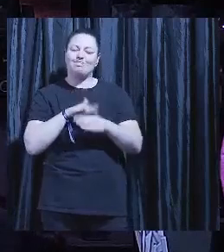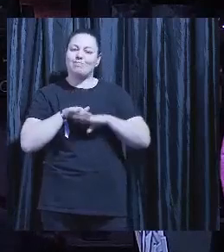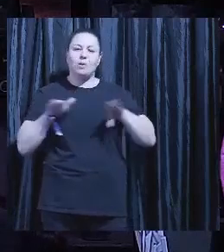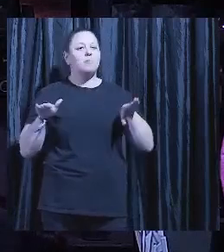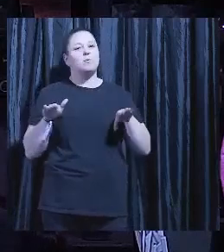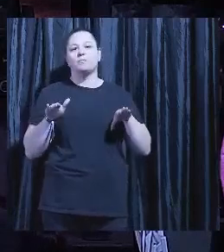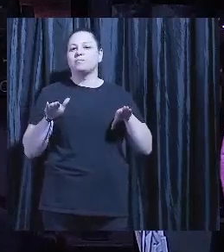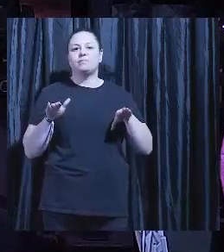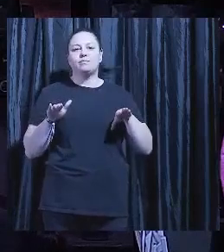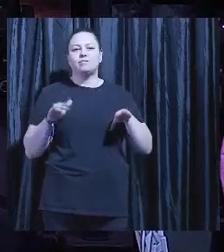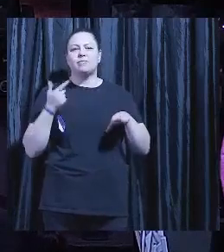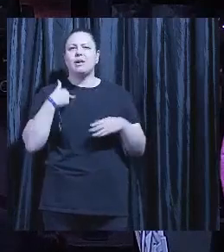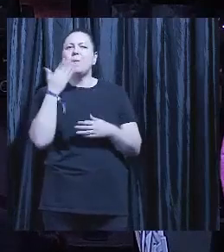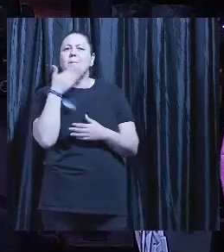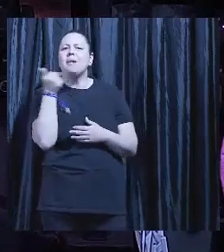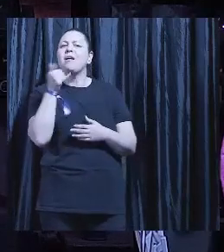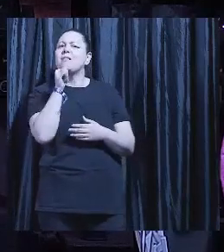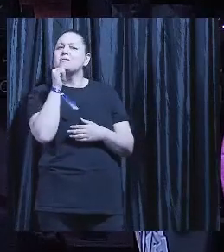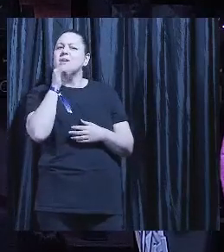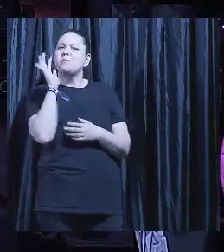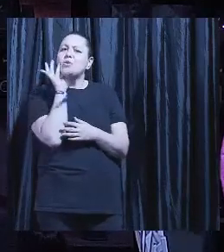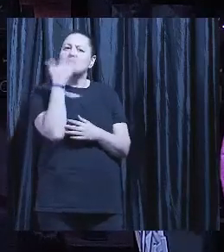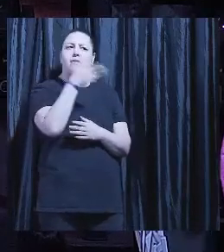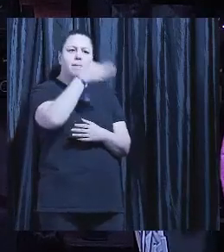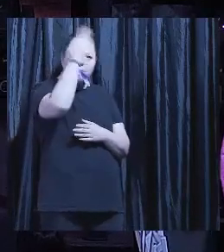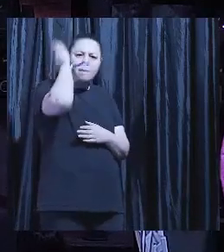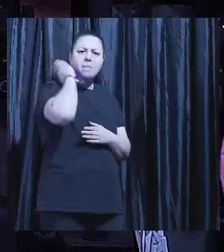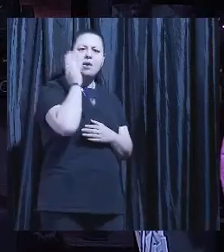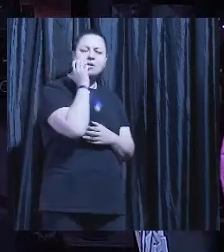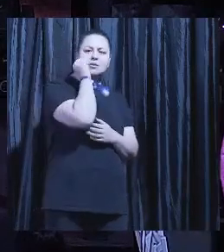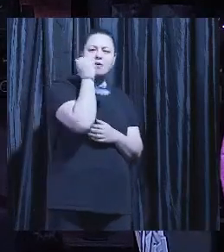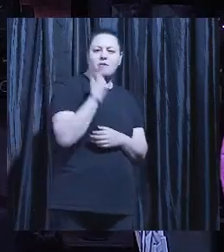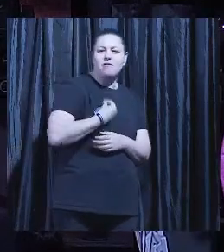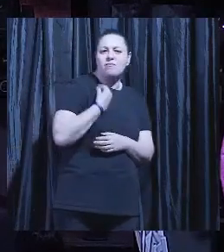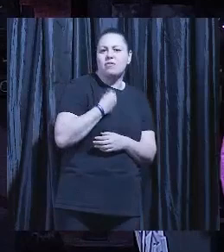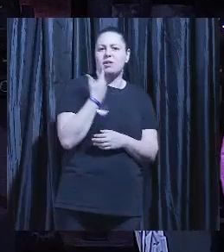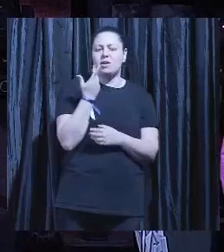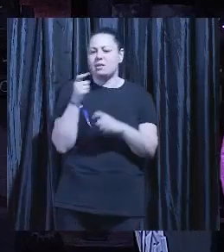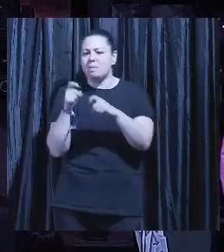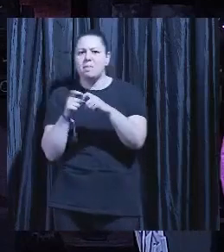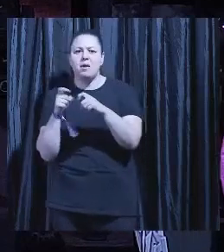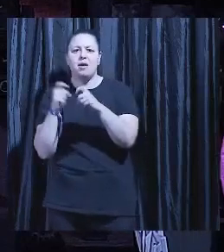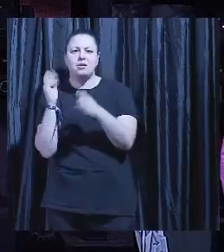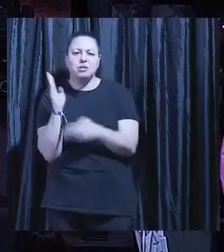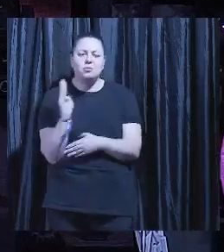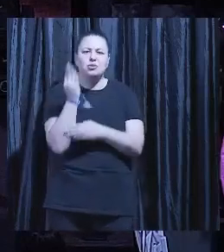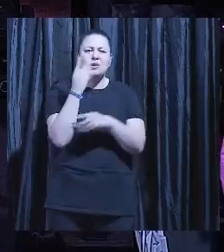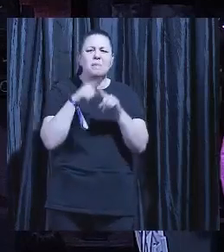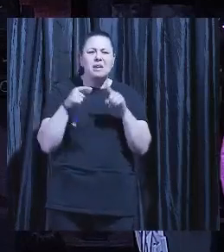não fui bombeira para salvar a vida das pessoas, uma médica, uma bióloga? Por que eu escolhi